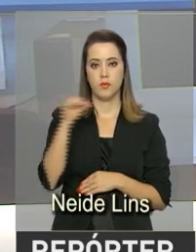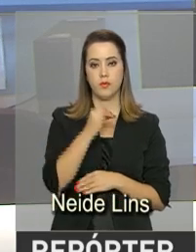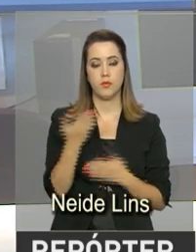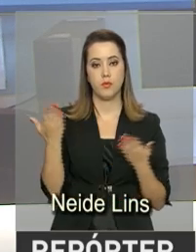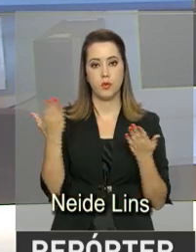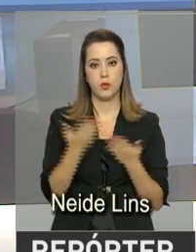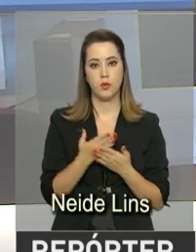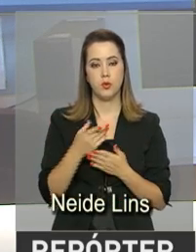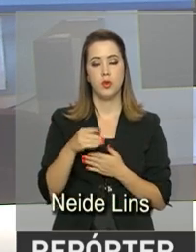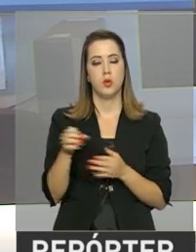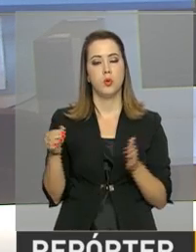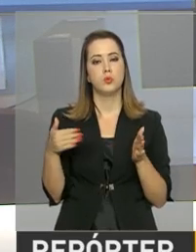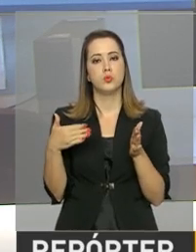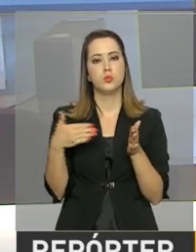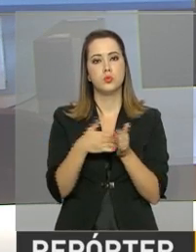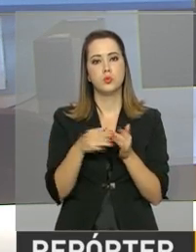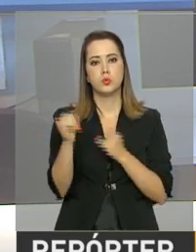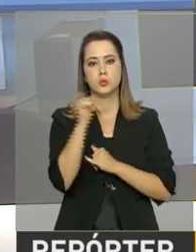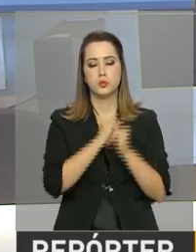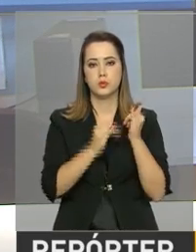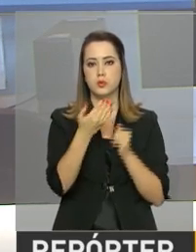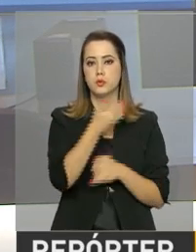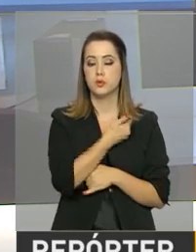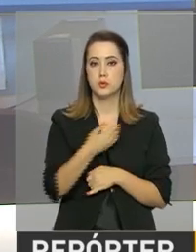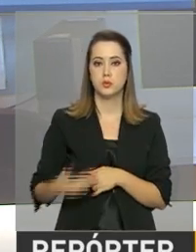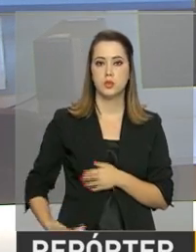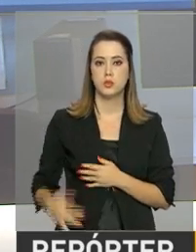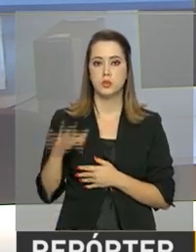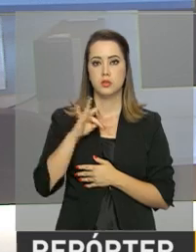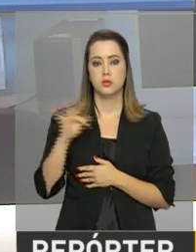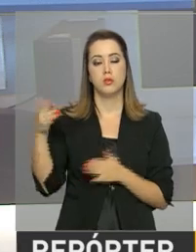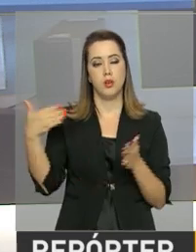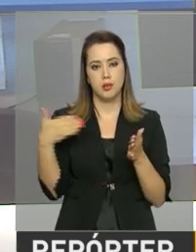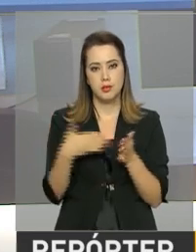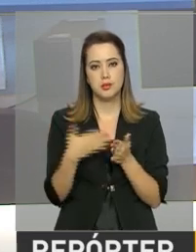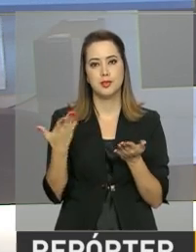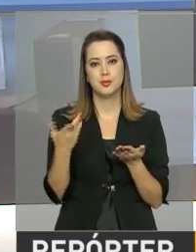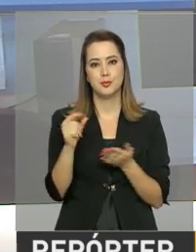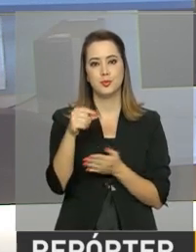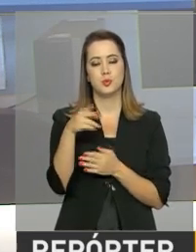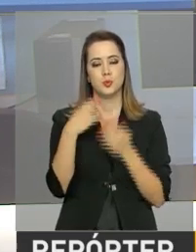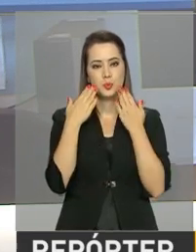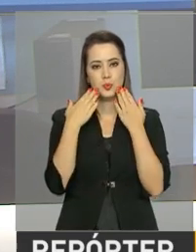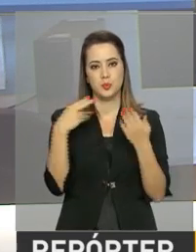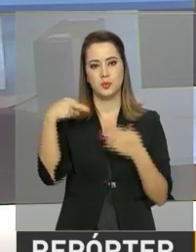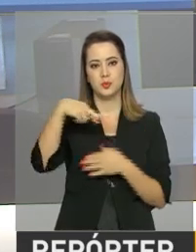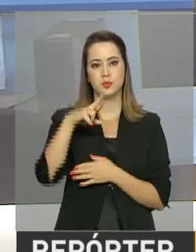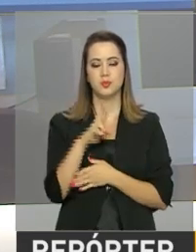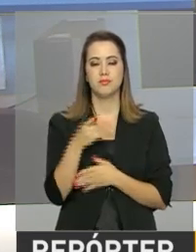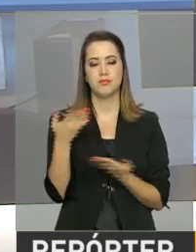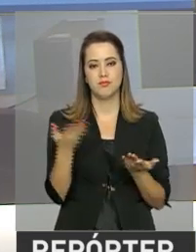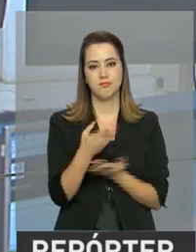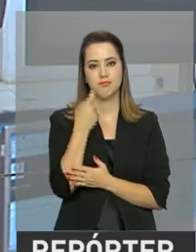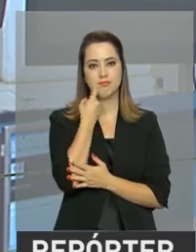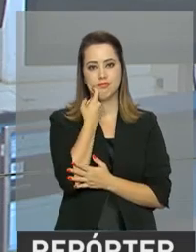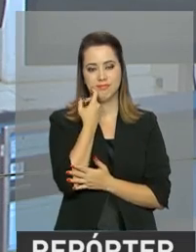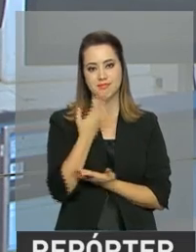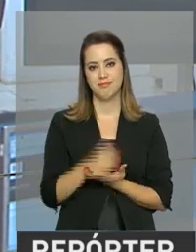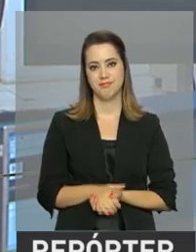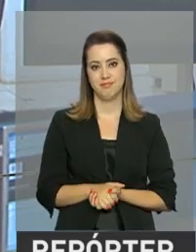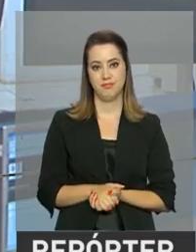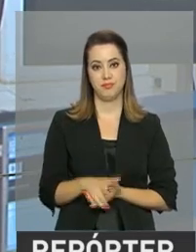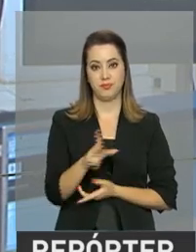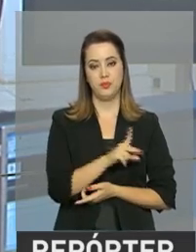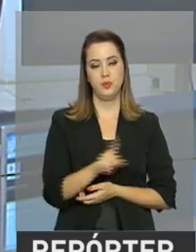Olá, estamos no ar com as últimas notícias do governo federal, nesta que é a última edição do Repórter NBR desta sexta-feira.